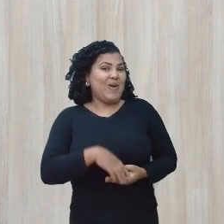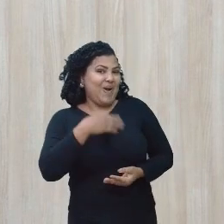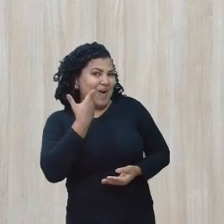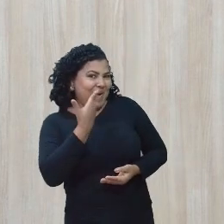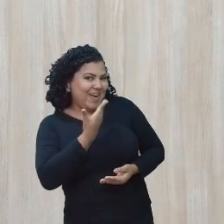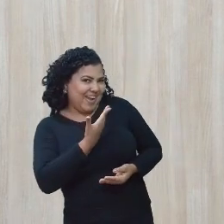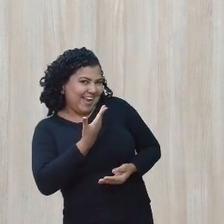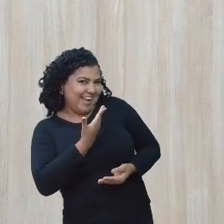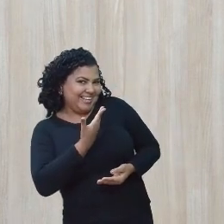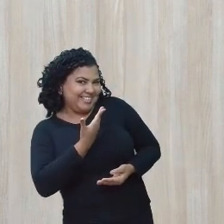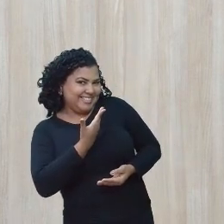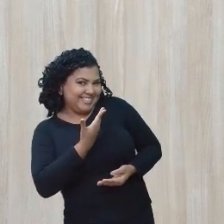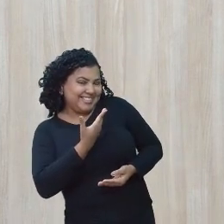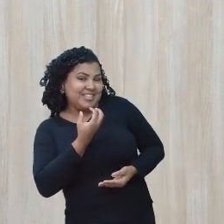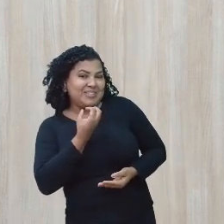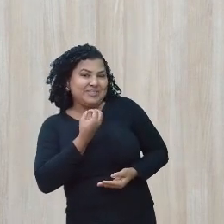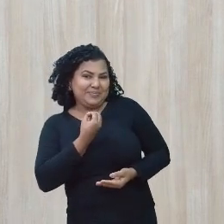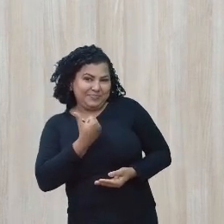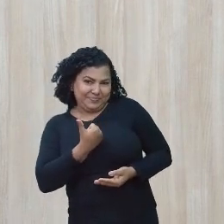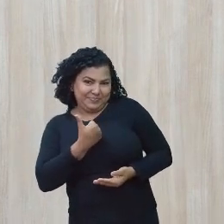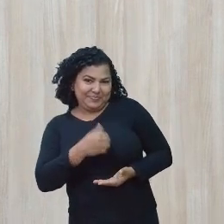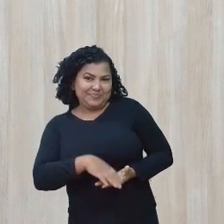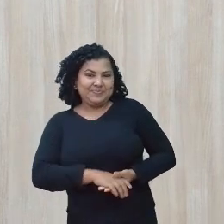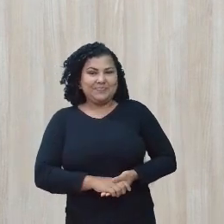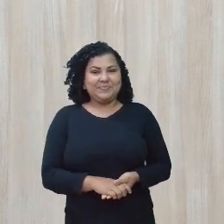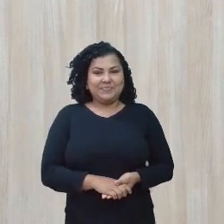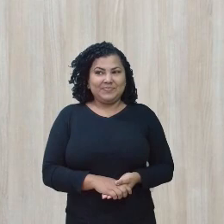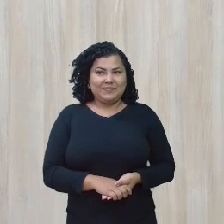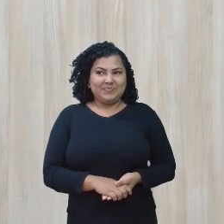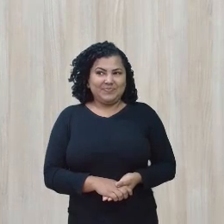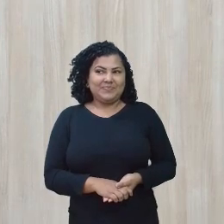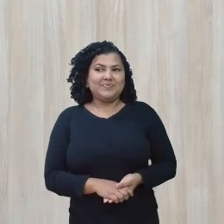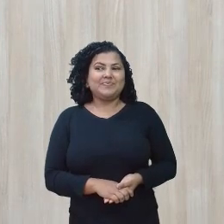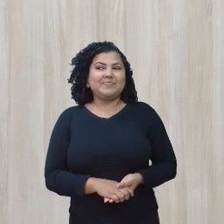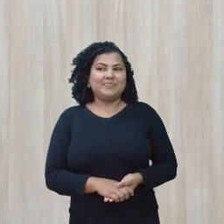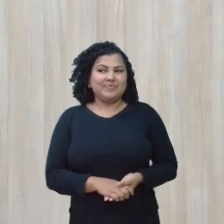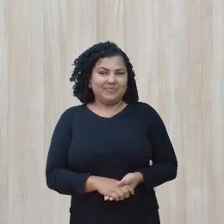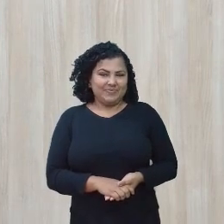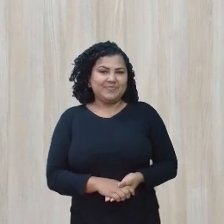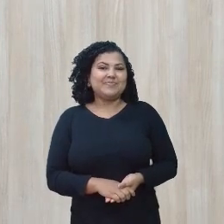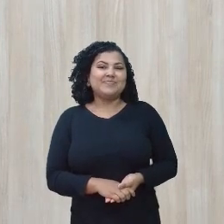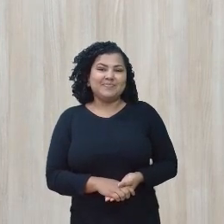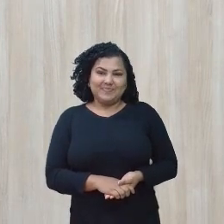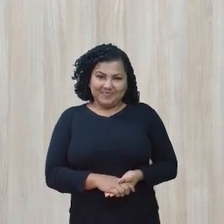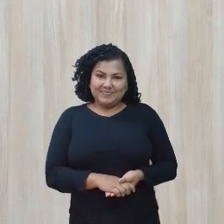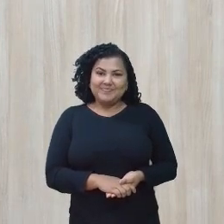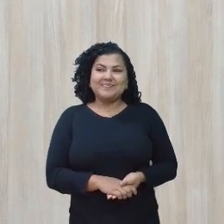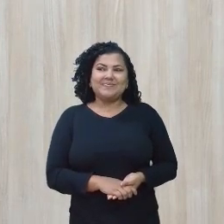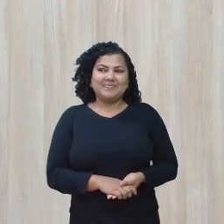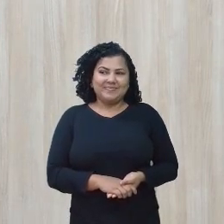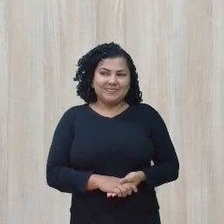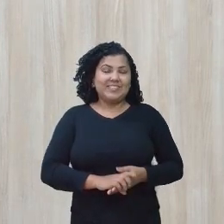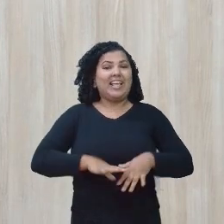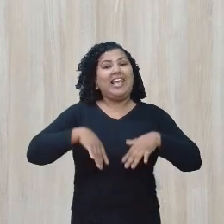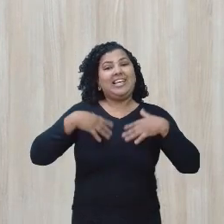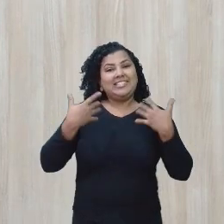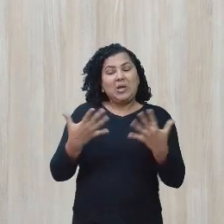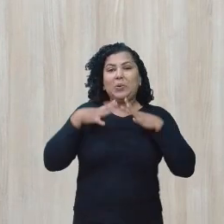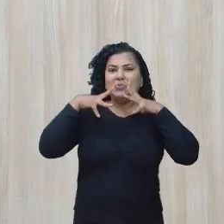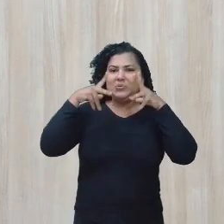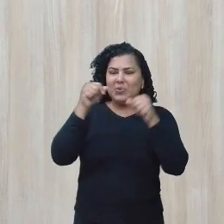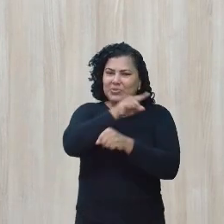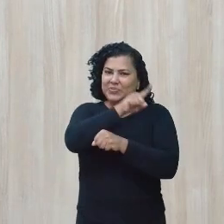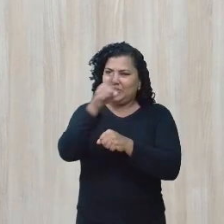Oi pessoal, tudo bom com vocês? Aqui é o professor André Riceliano de inglês e todos vocês